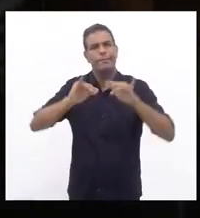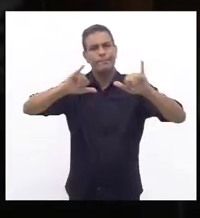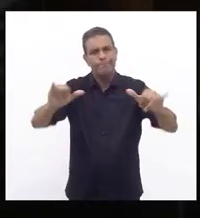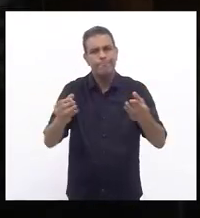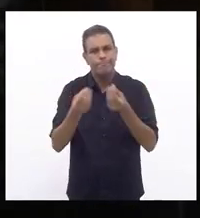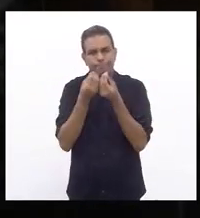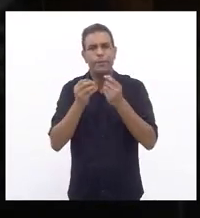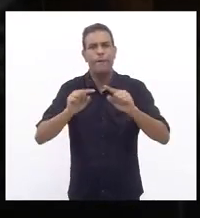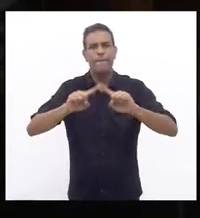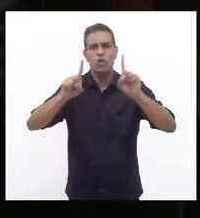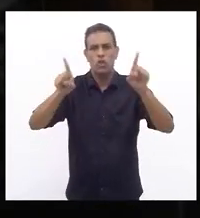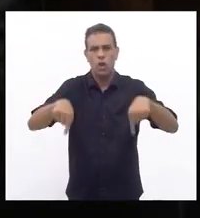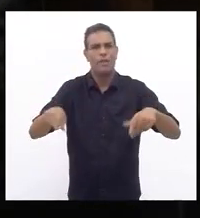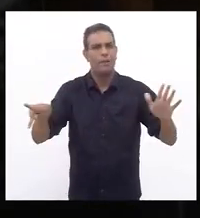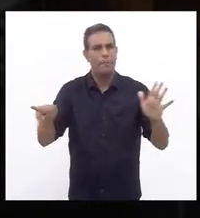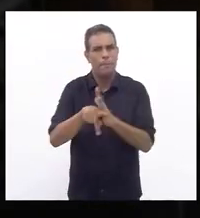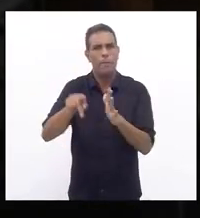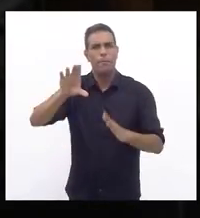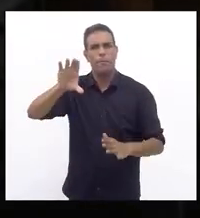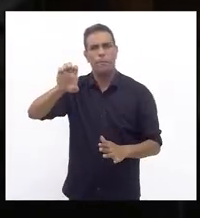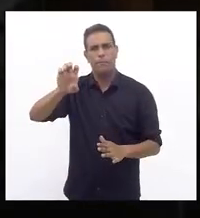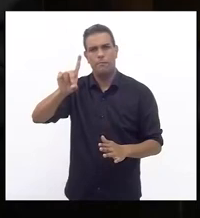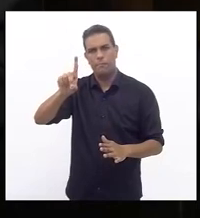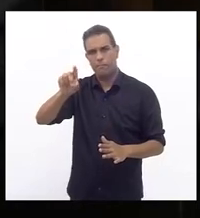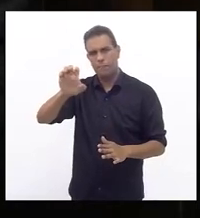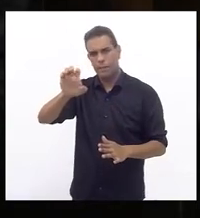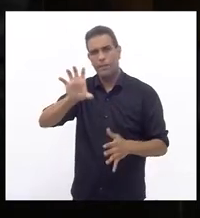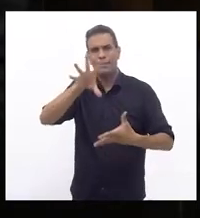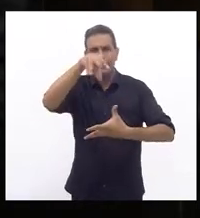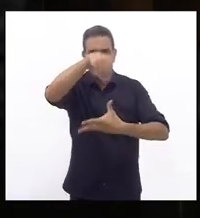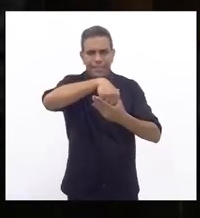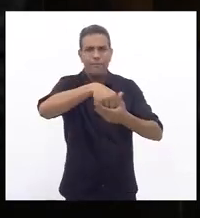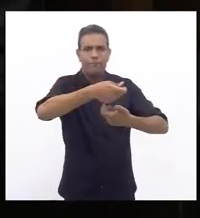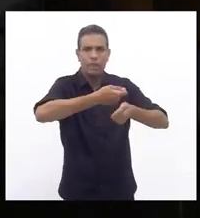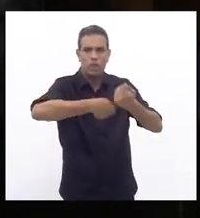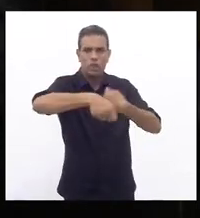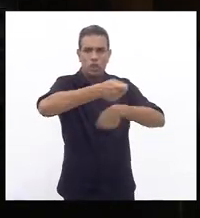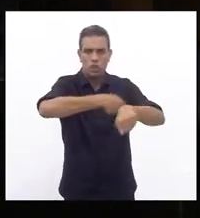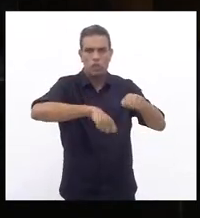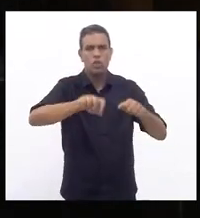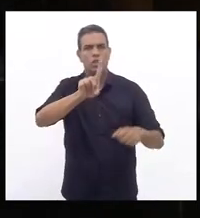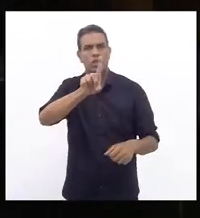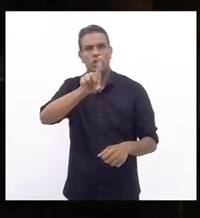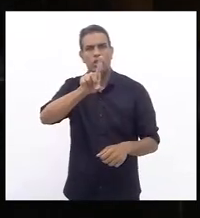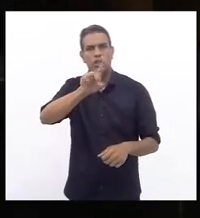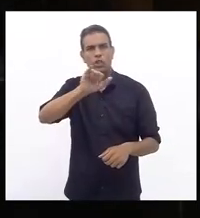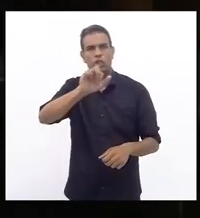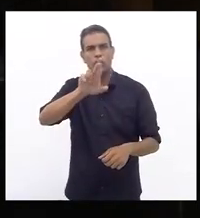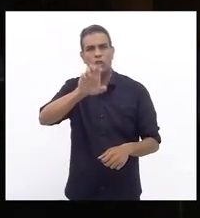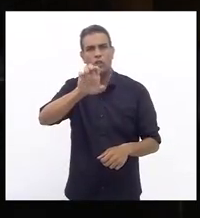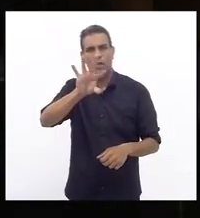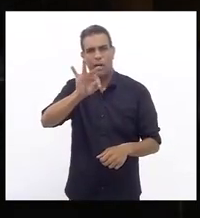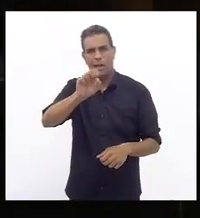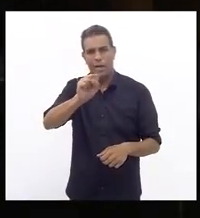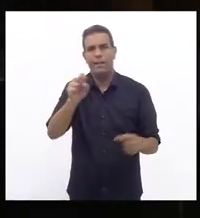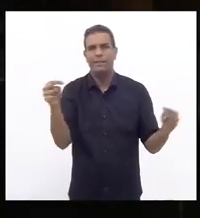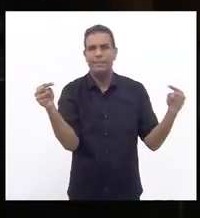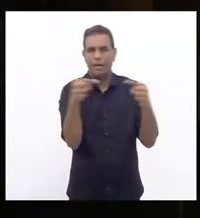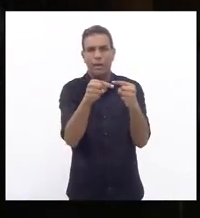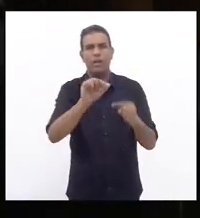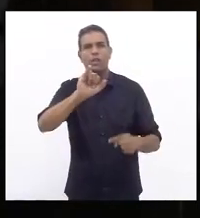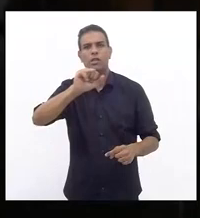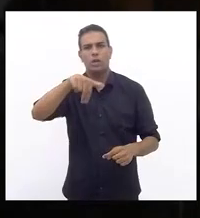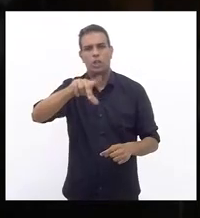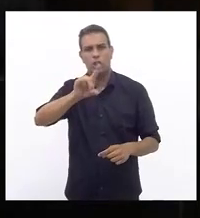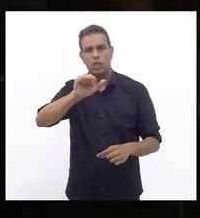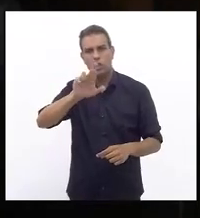aproveitamento dos empregados públicos da SEDAI, não obstante este processo, a